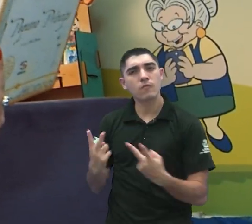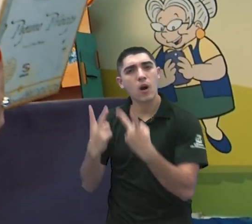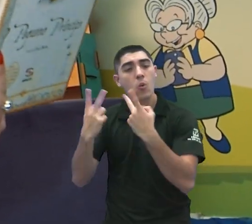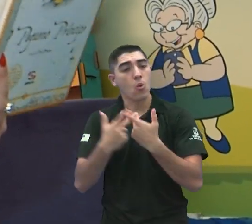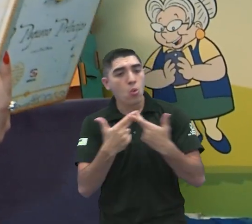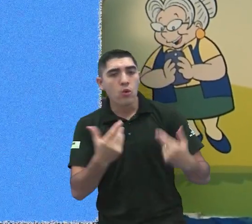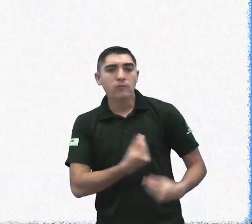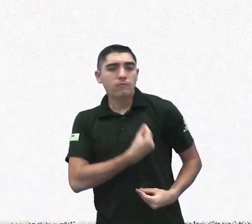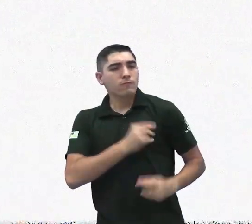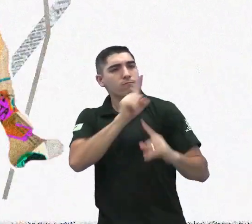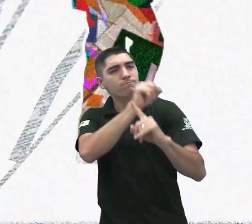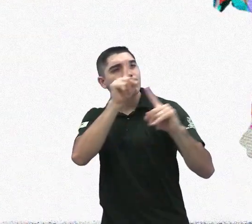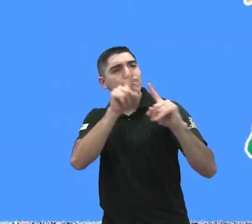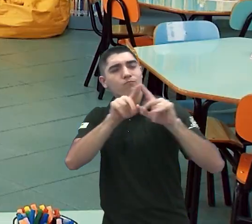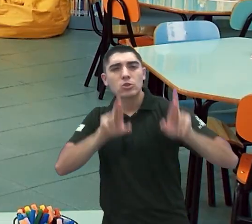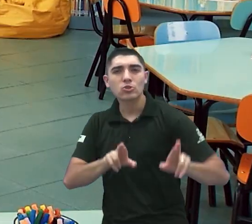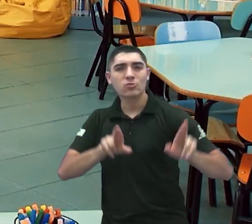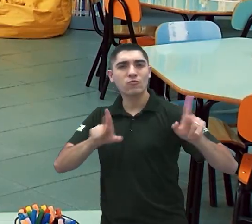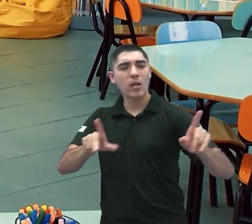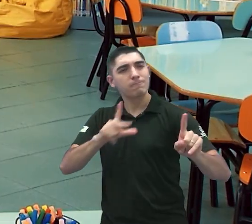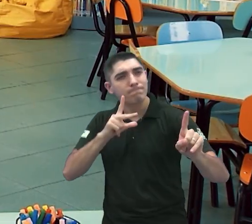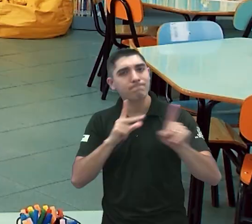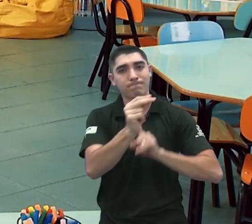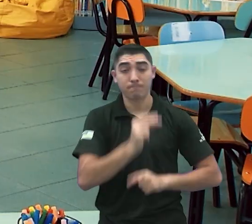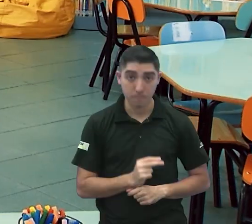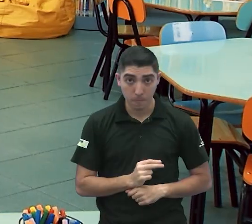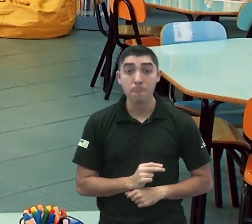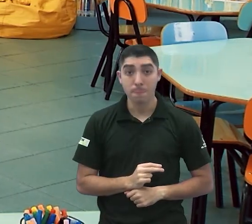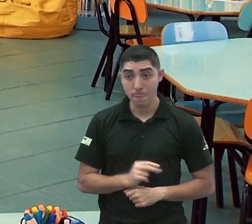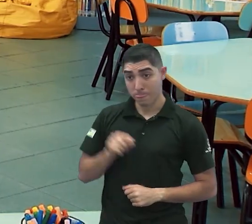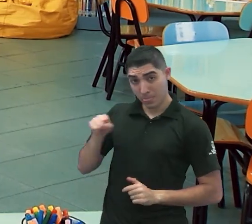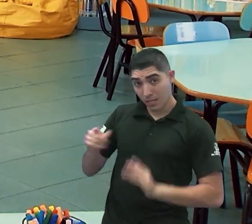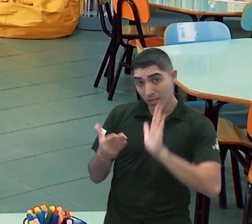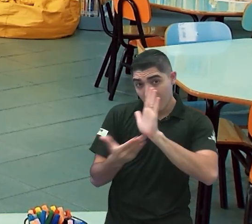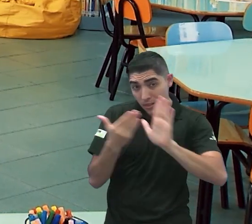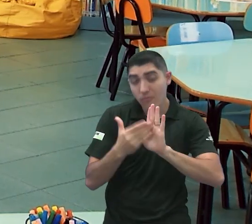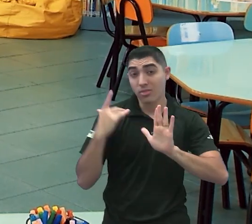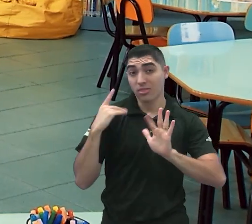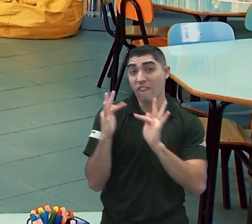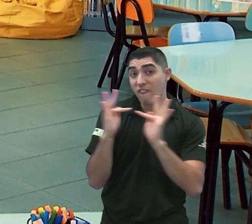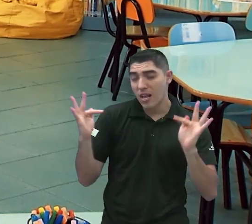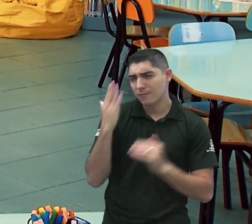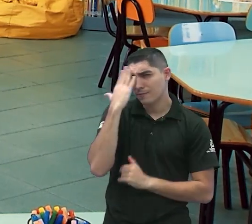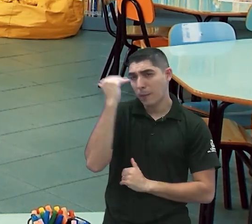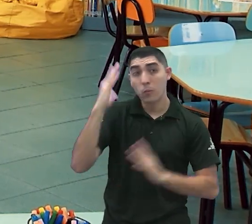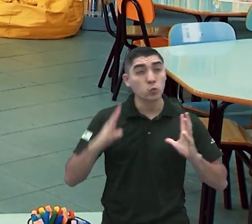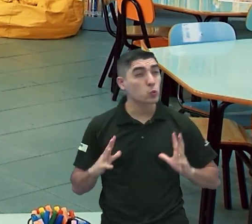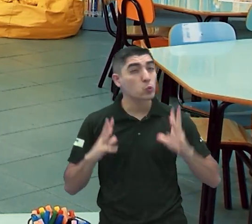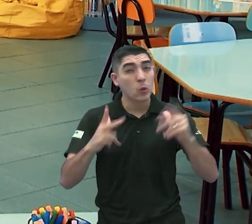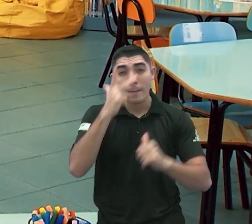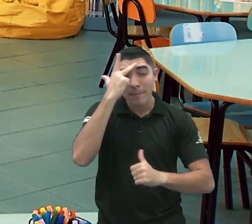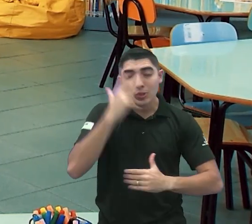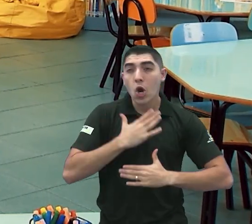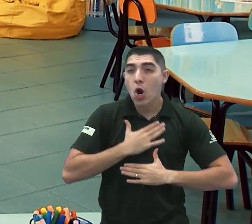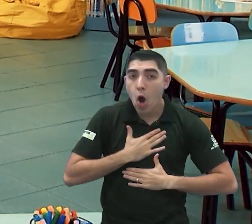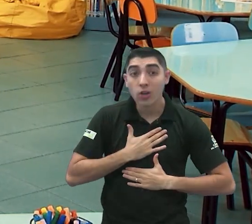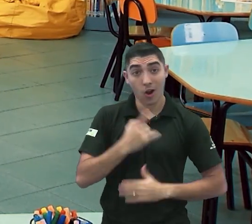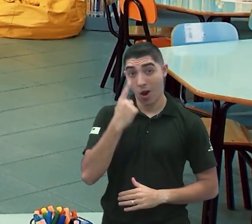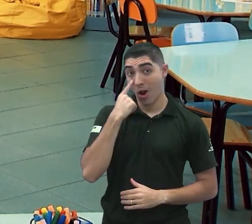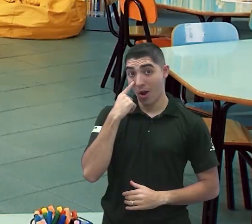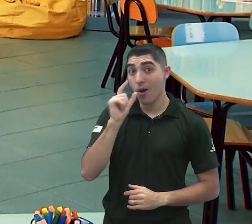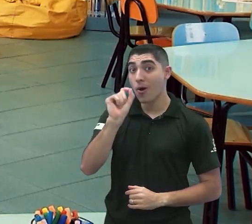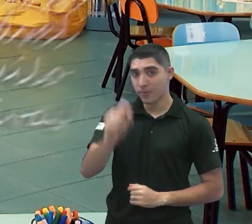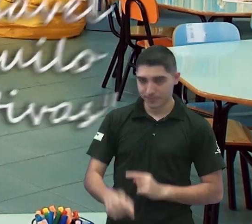novo sentido à vida. Não é à toa que o livro tem frases muito famosas que encantam todos os públicos, como por